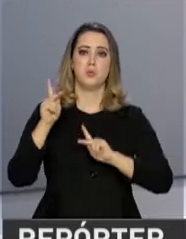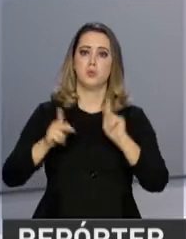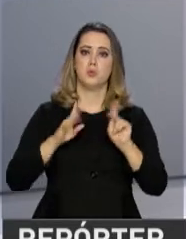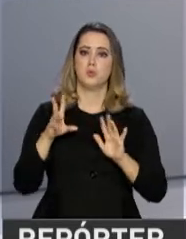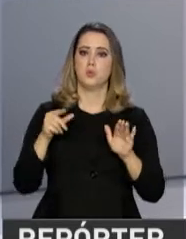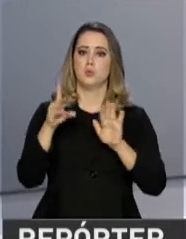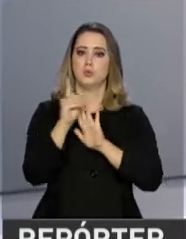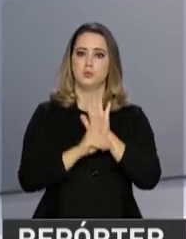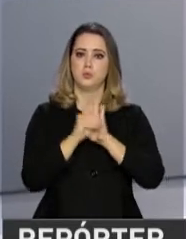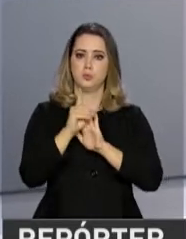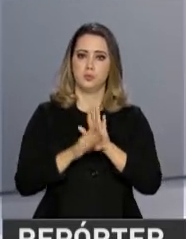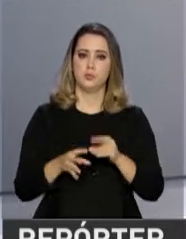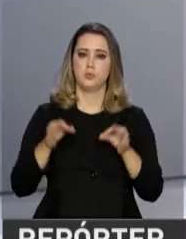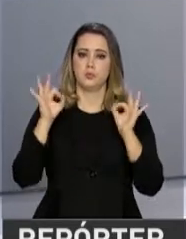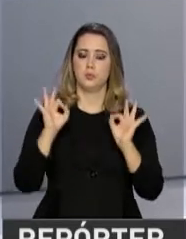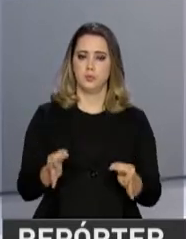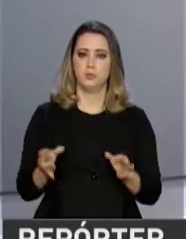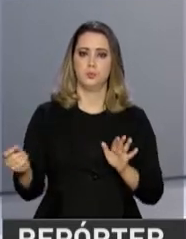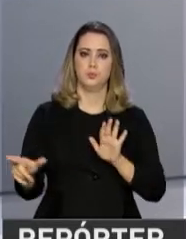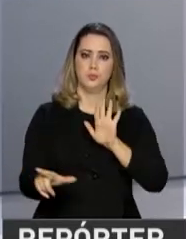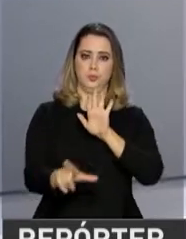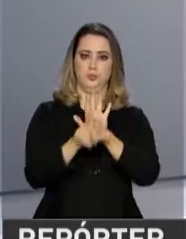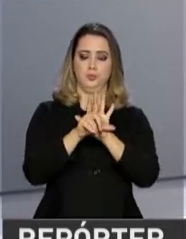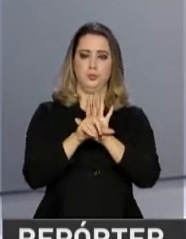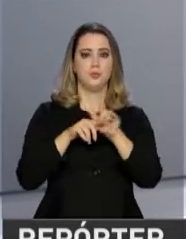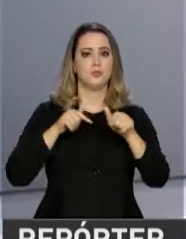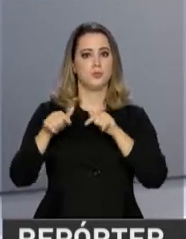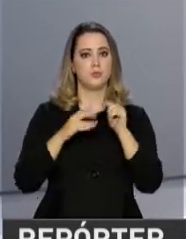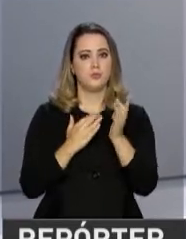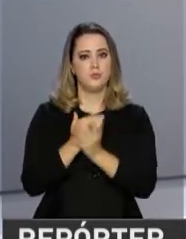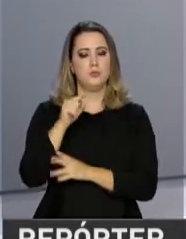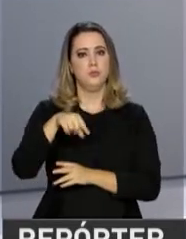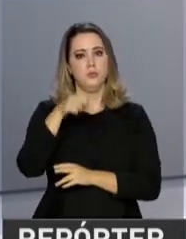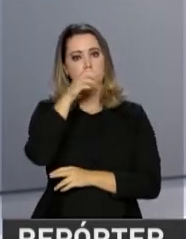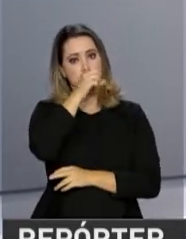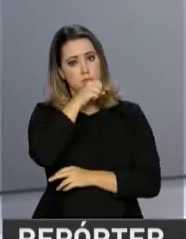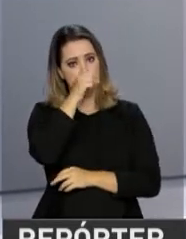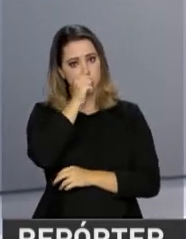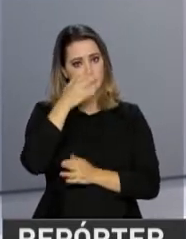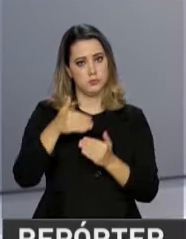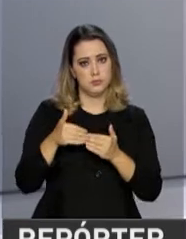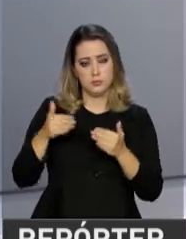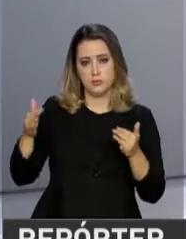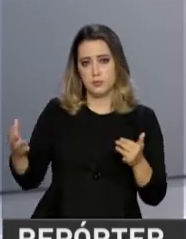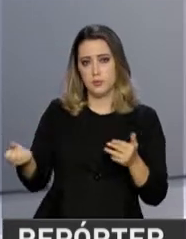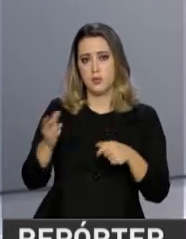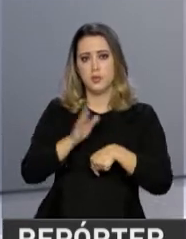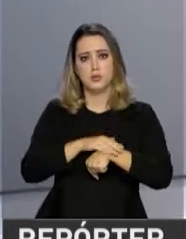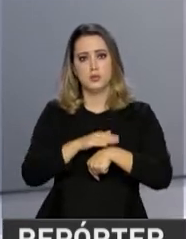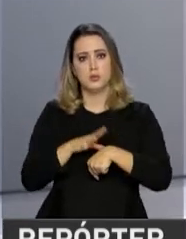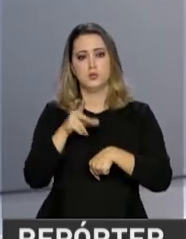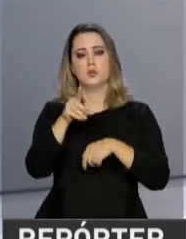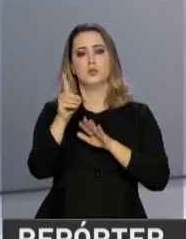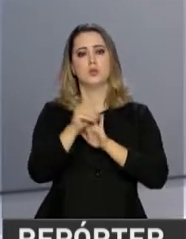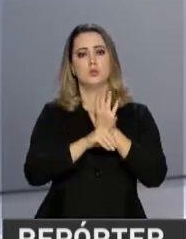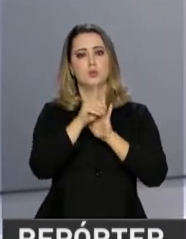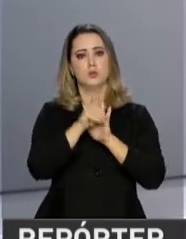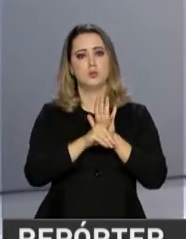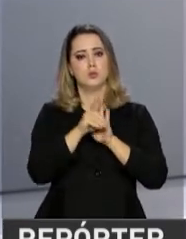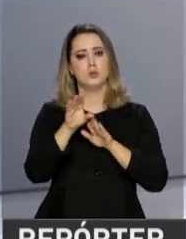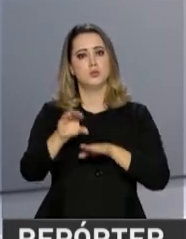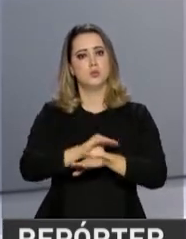direitos garantidos a nova lei trabalhista que entra em vigor neste sábado e inaugura uma nova fase com todos os direitos